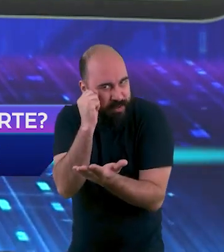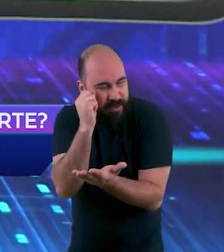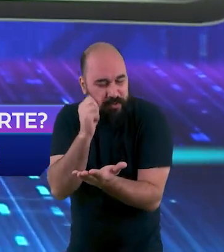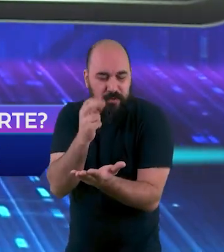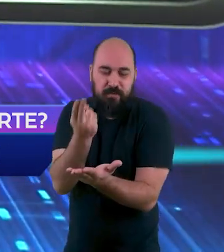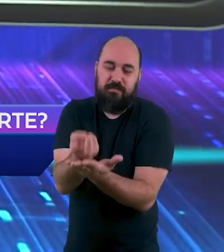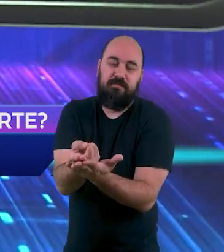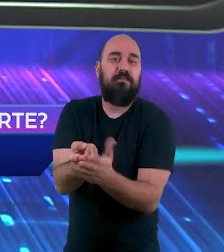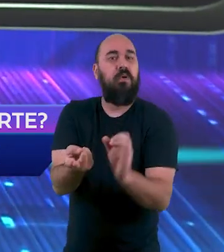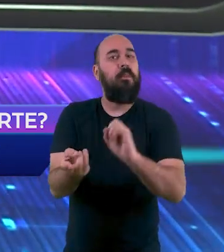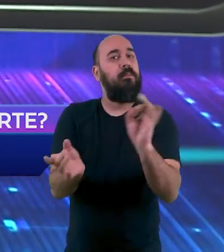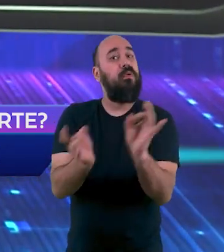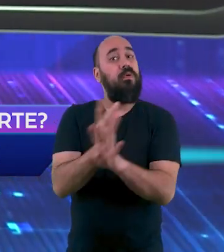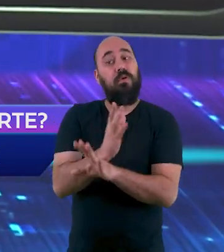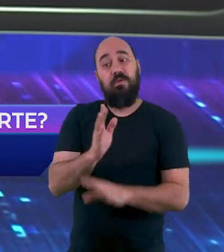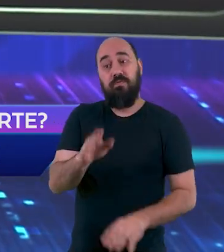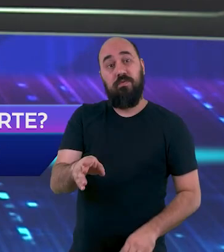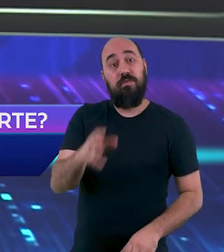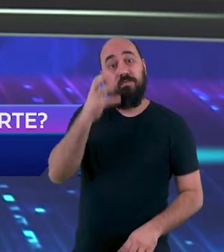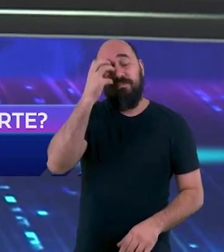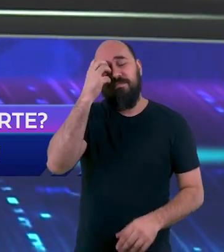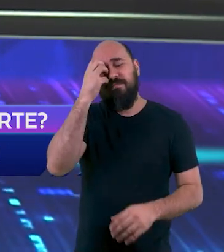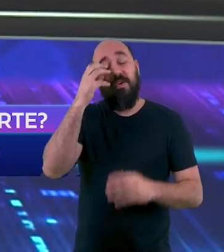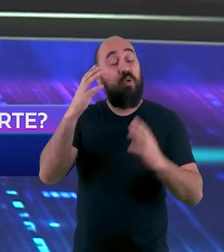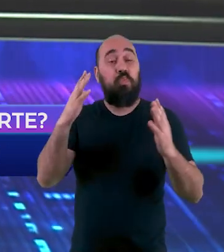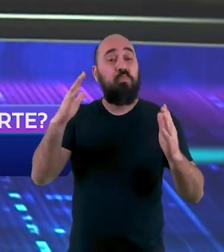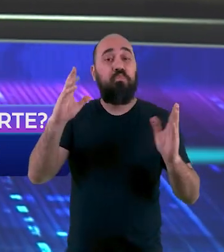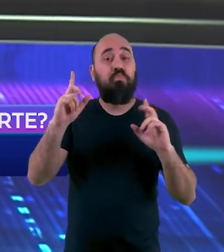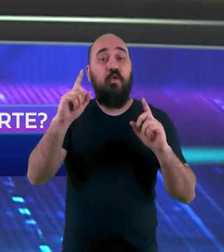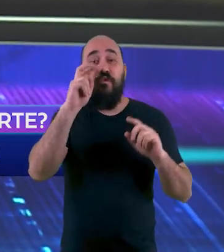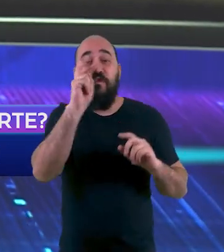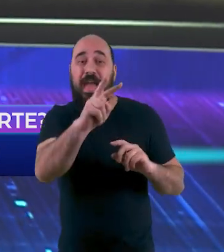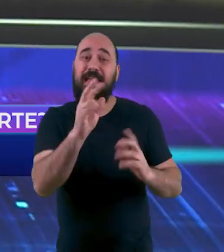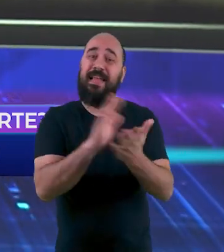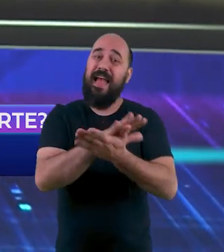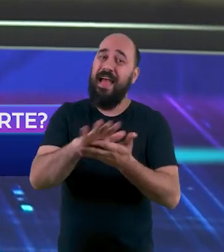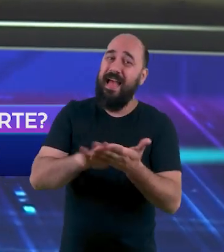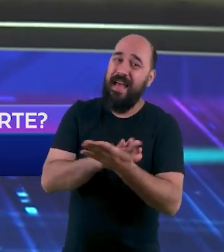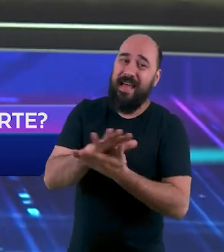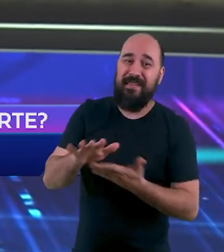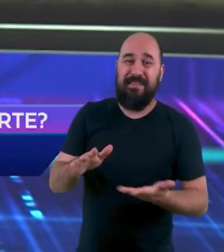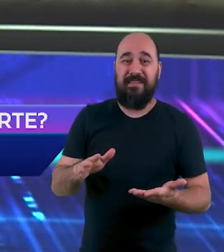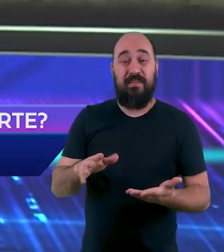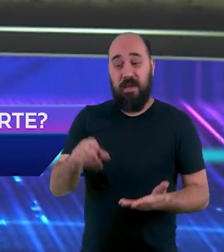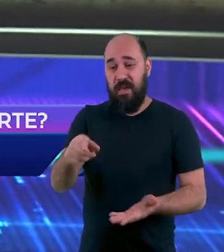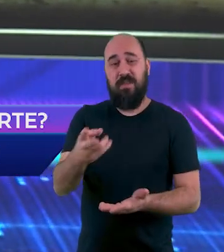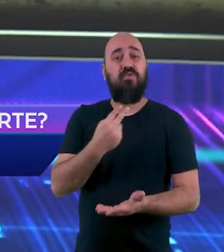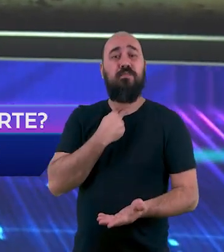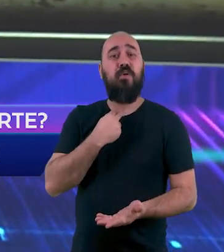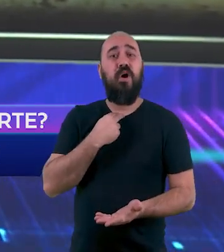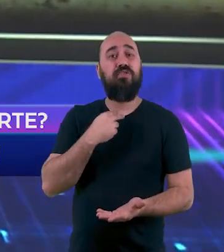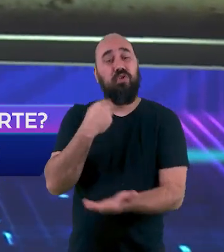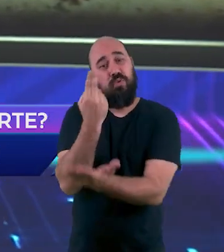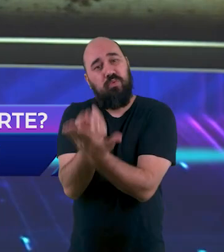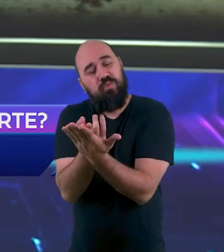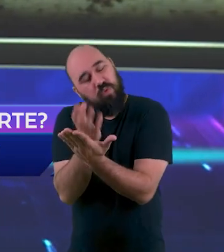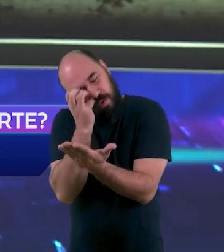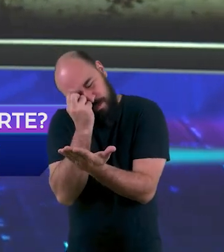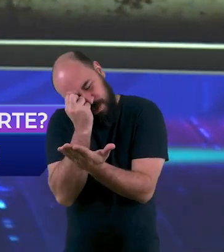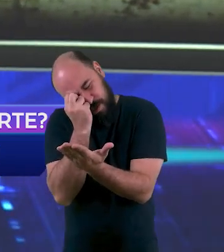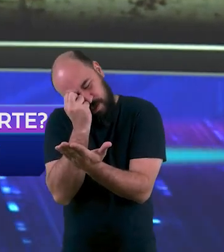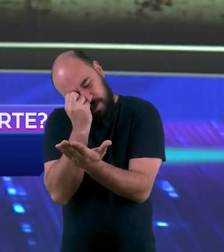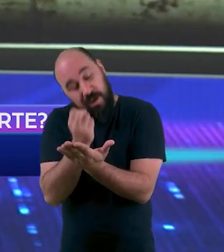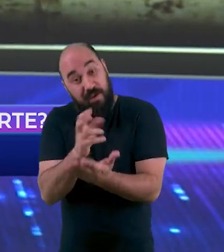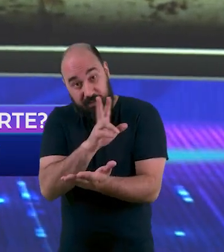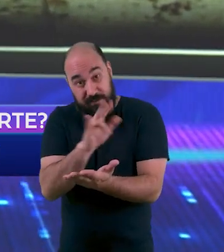dormindo no quarto da sua casa e ir trabalhar. É tudo junto, é integrado. Se Lázaro está